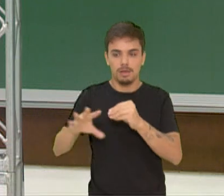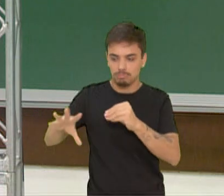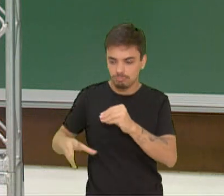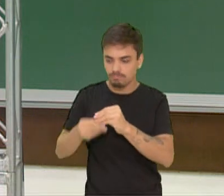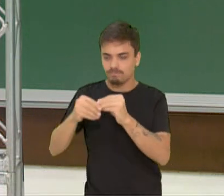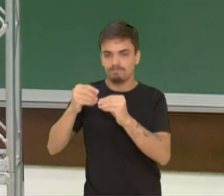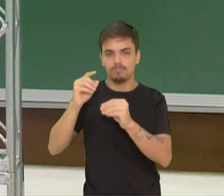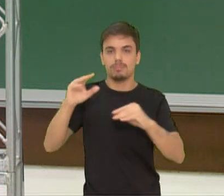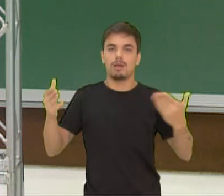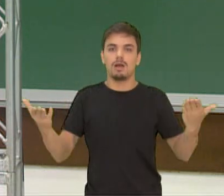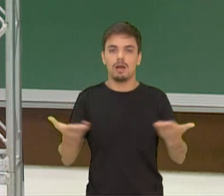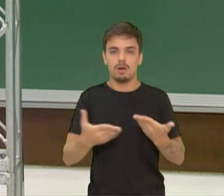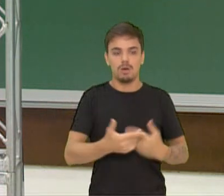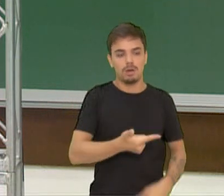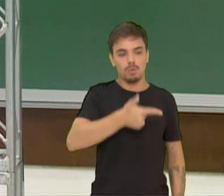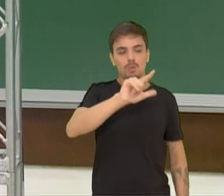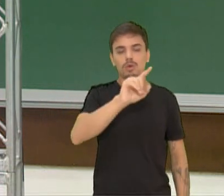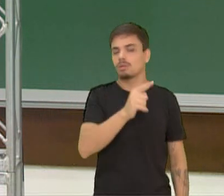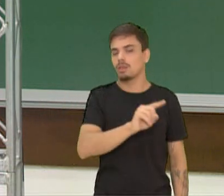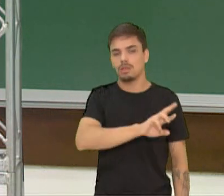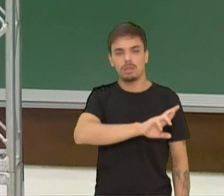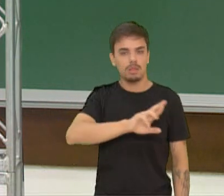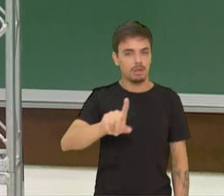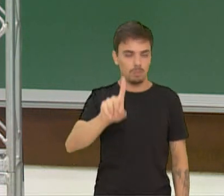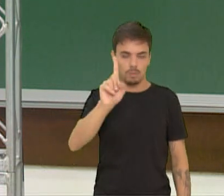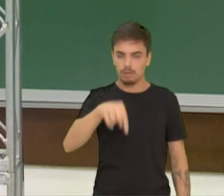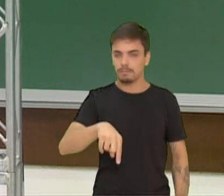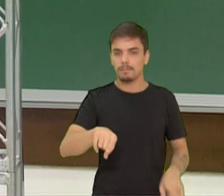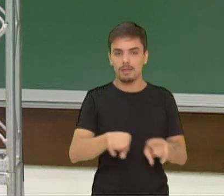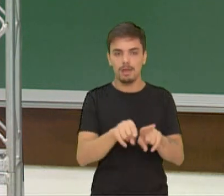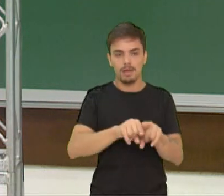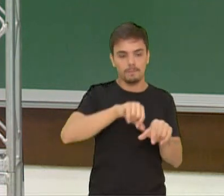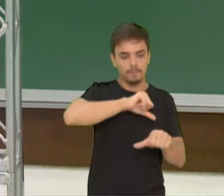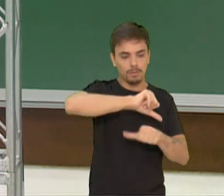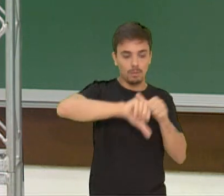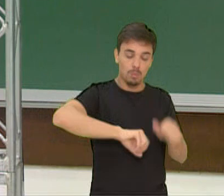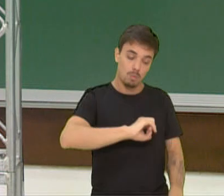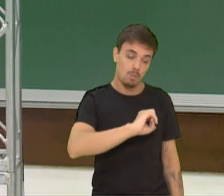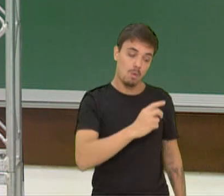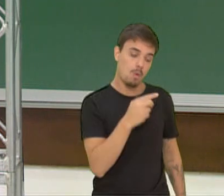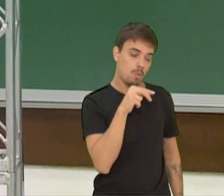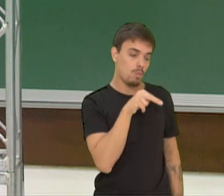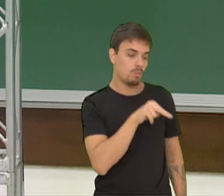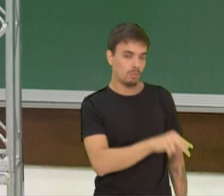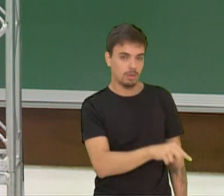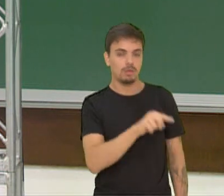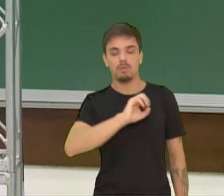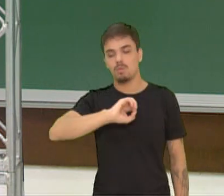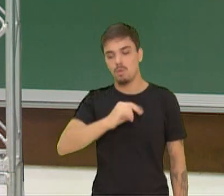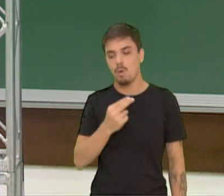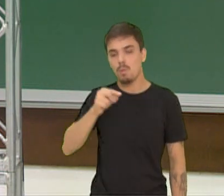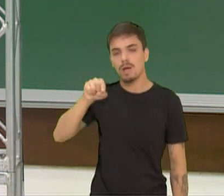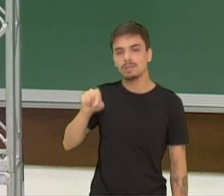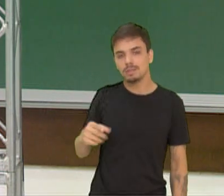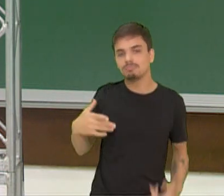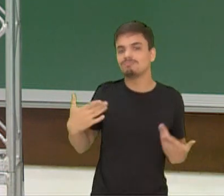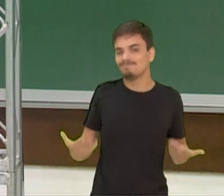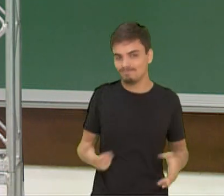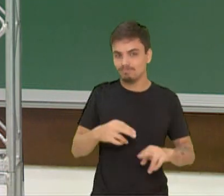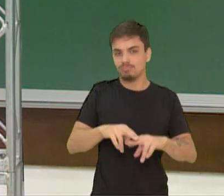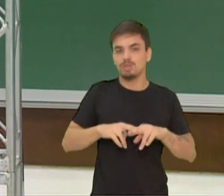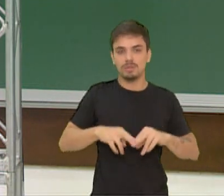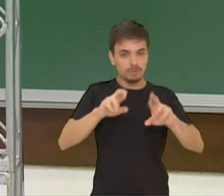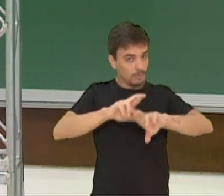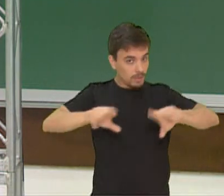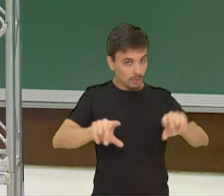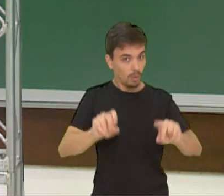soma. Agora, o outro, não, é alternância. Ou isso ou aquilo. Então, é diferente.